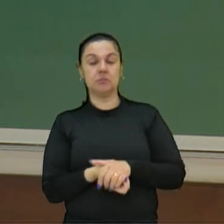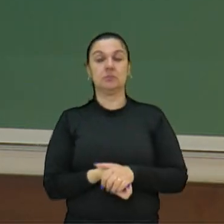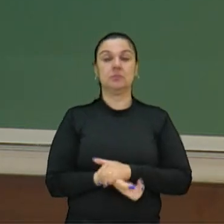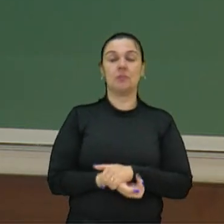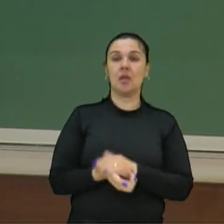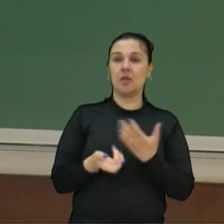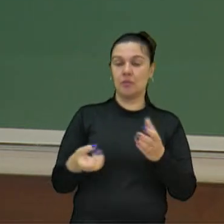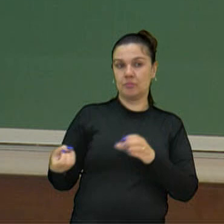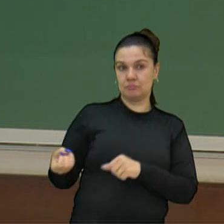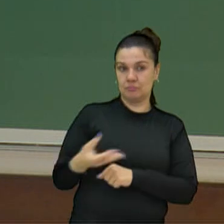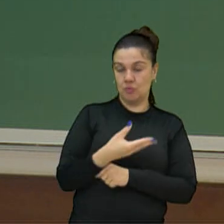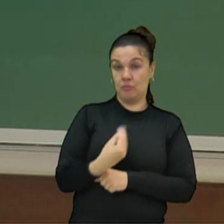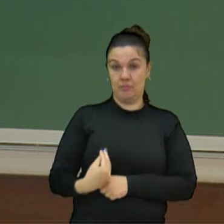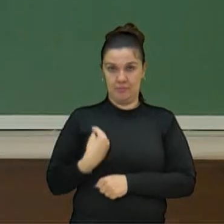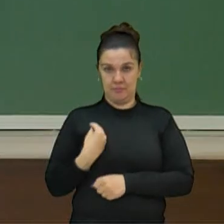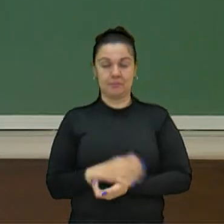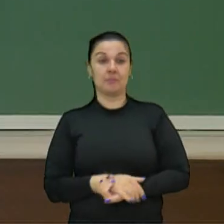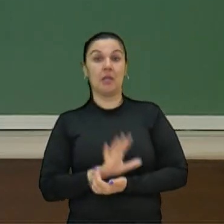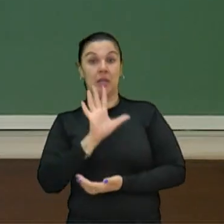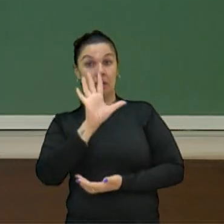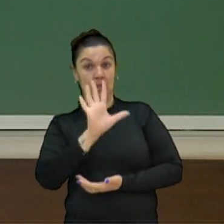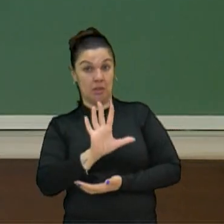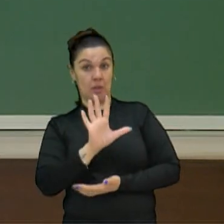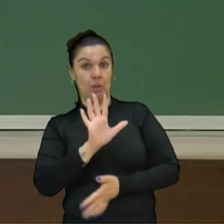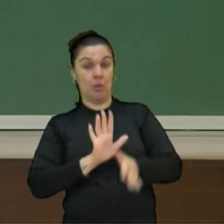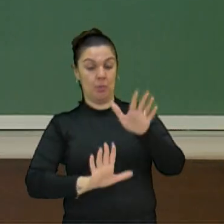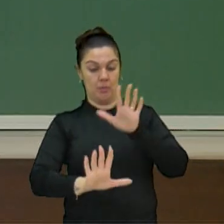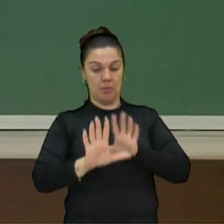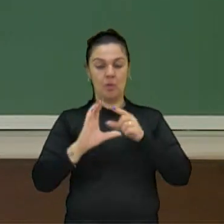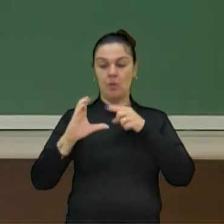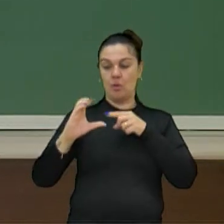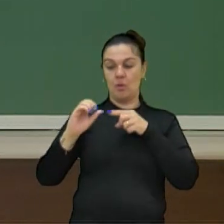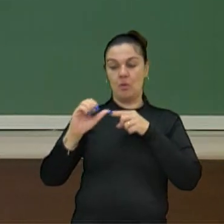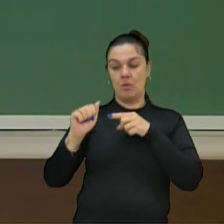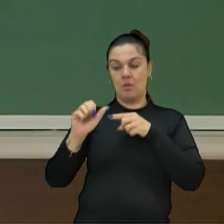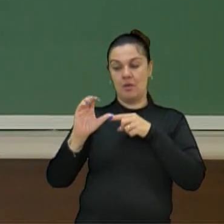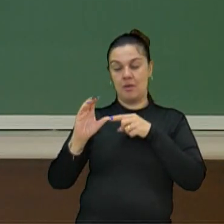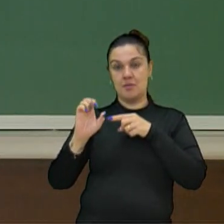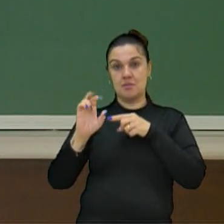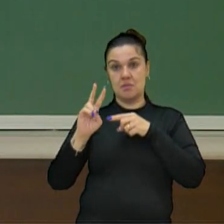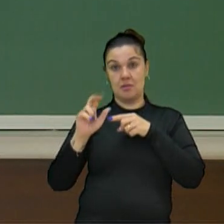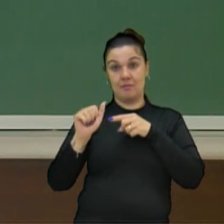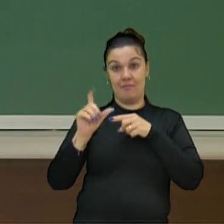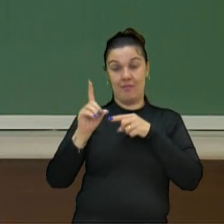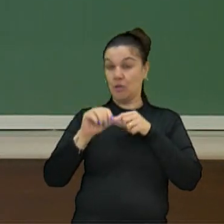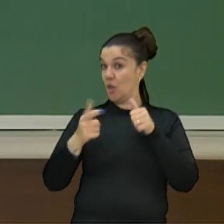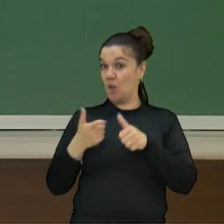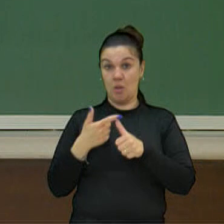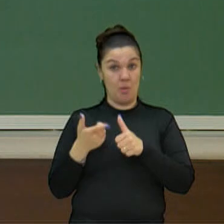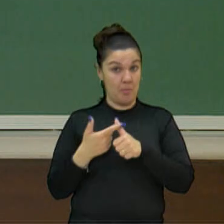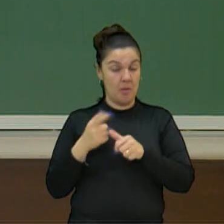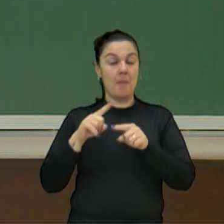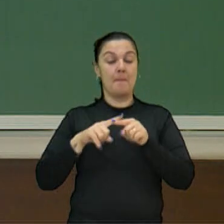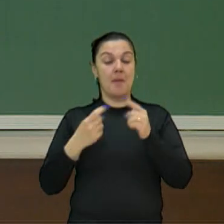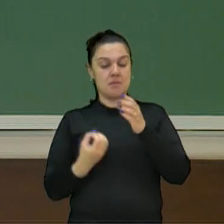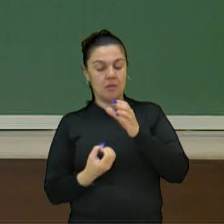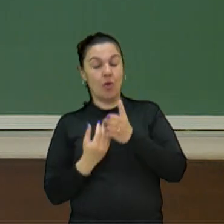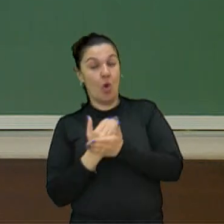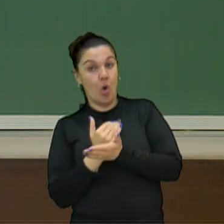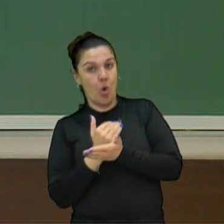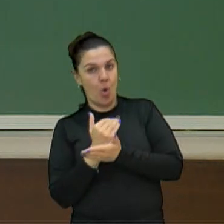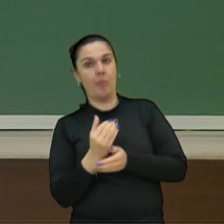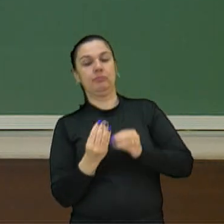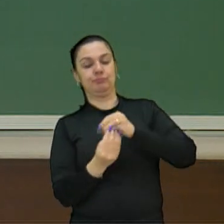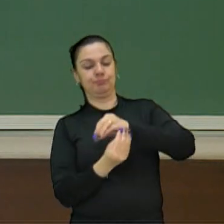lá, e formou o primeiro ser vivo. Então, cuidado, gente, quando fala coacervado, o coacervado não é o primeiro ser vivo, tá? Mas é o que provavelmente